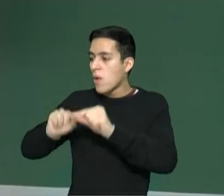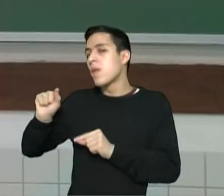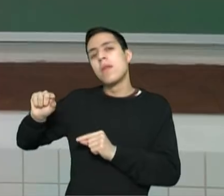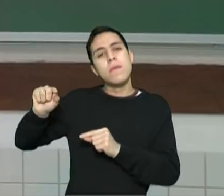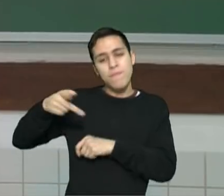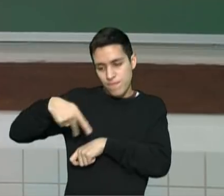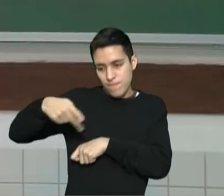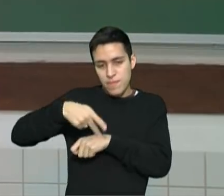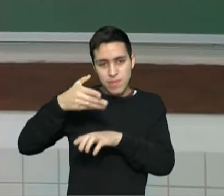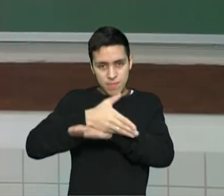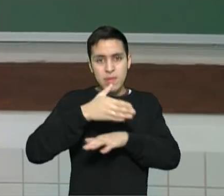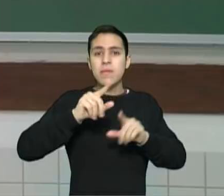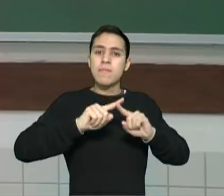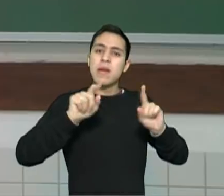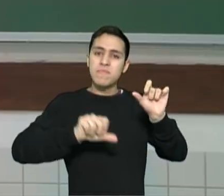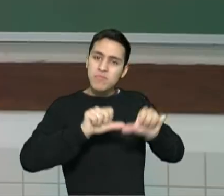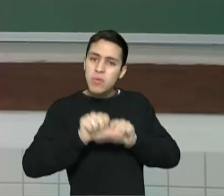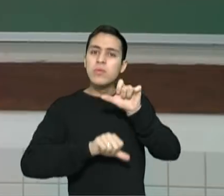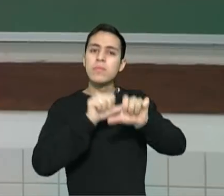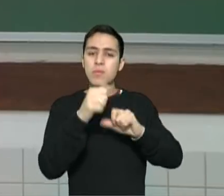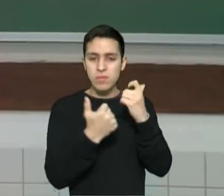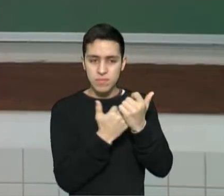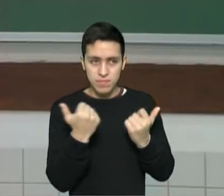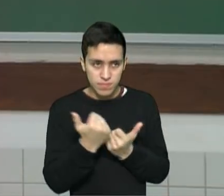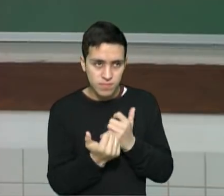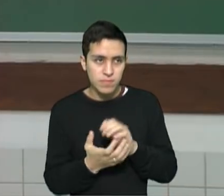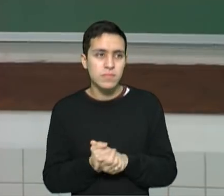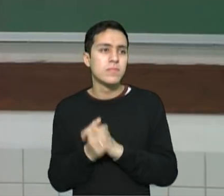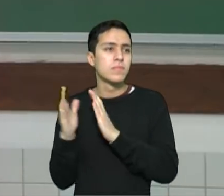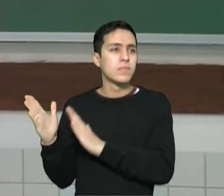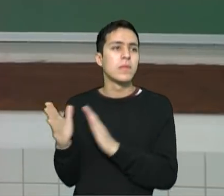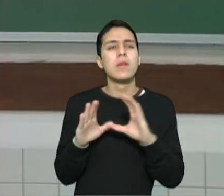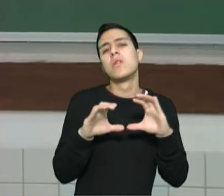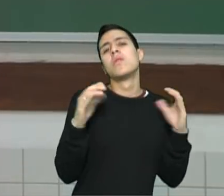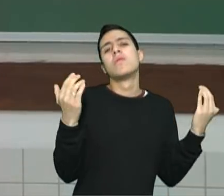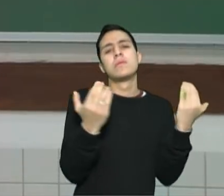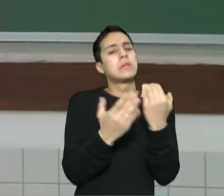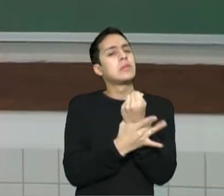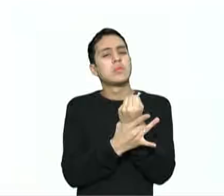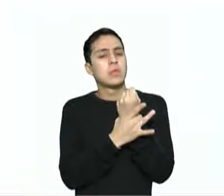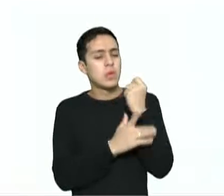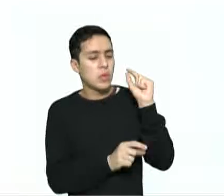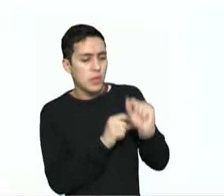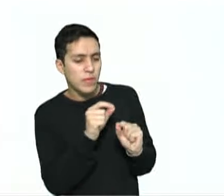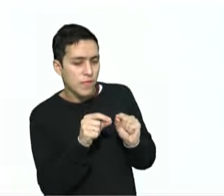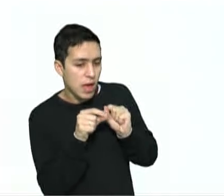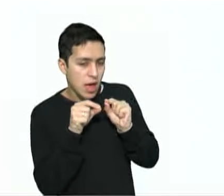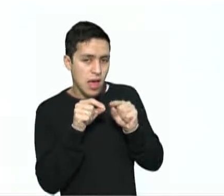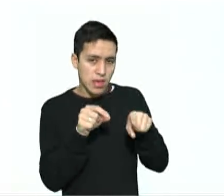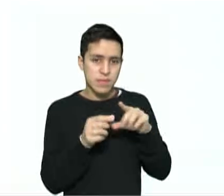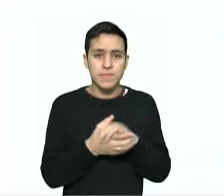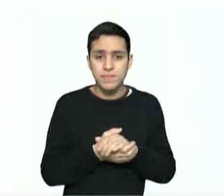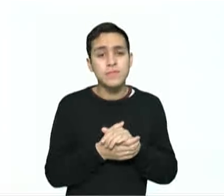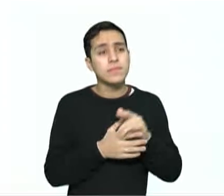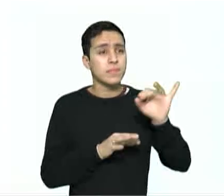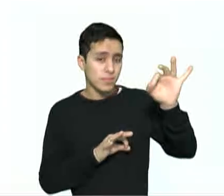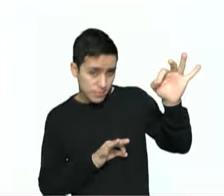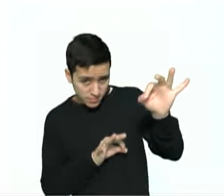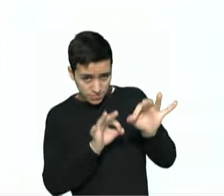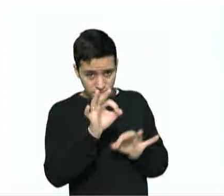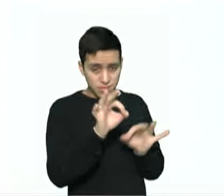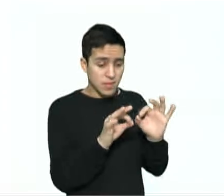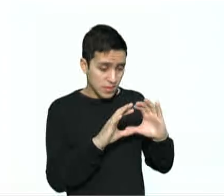ok? Na situação do Conselho de Segurança, obviamente, o que ele faz? Ele faz uma organização dentro